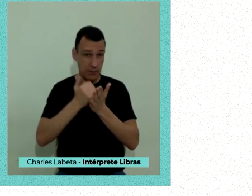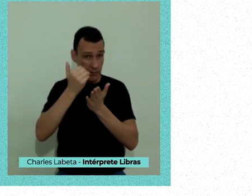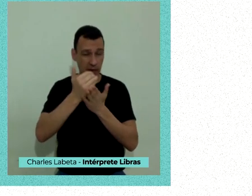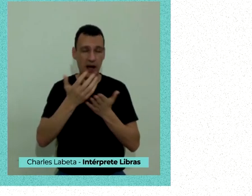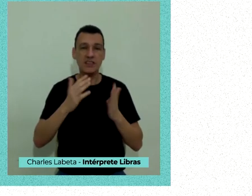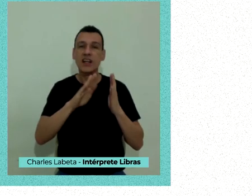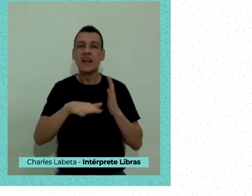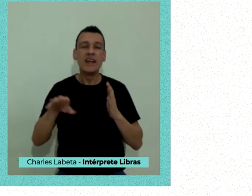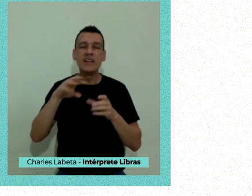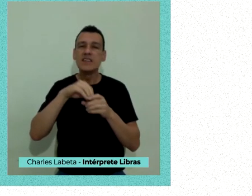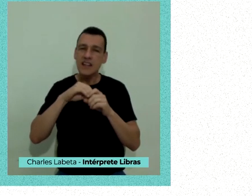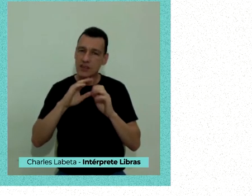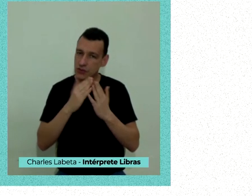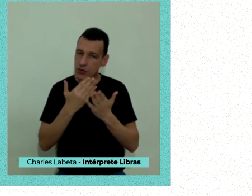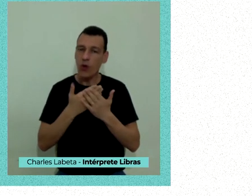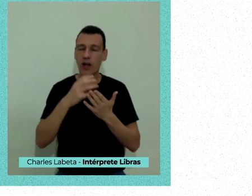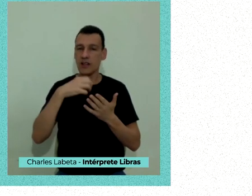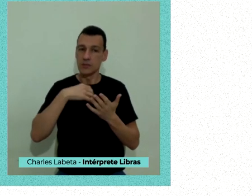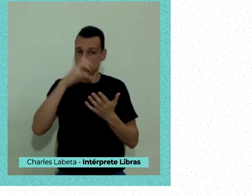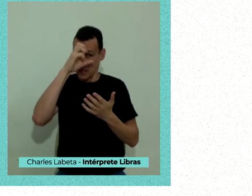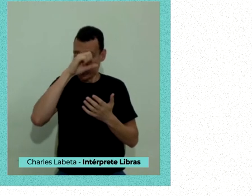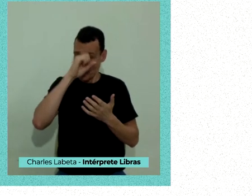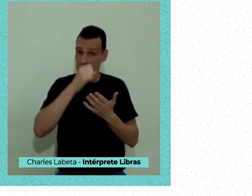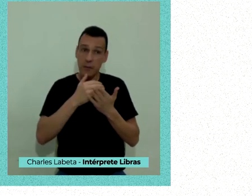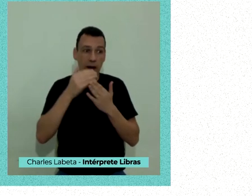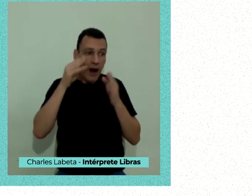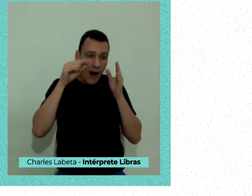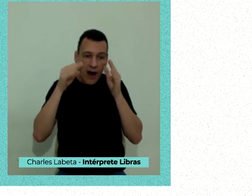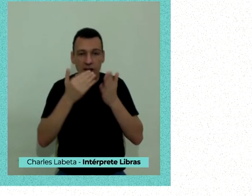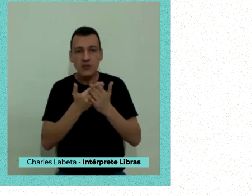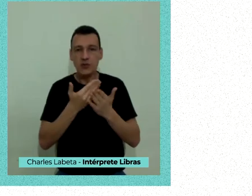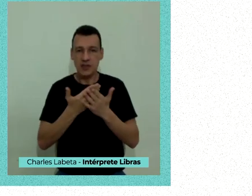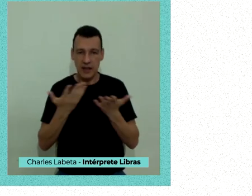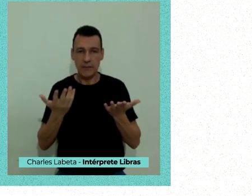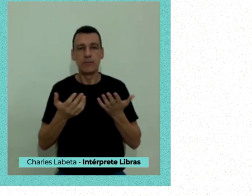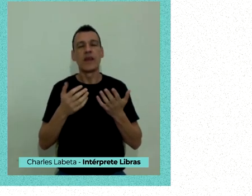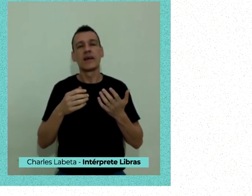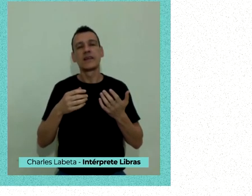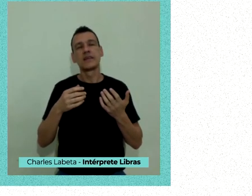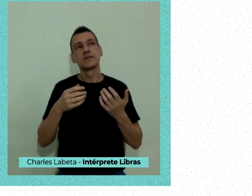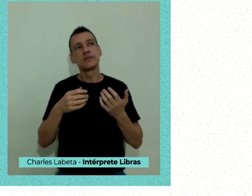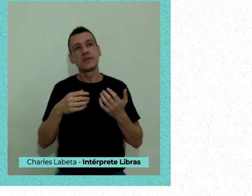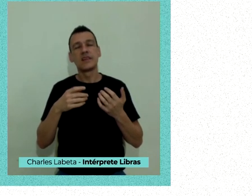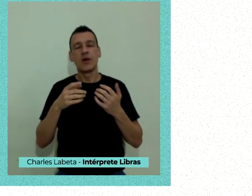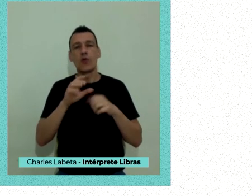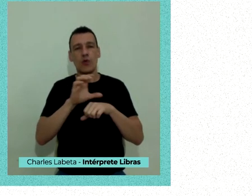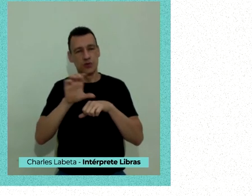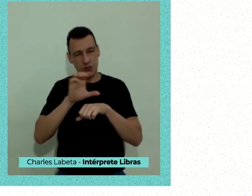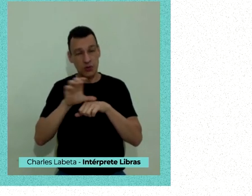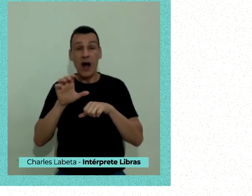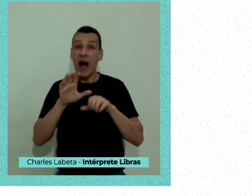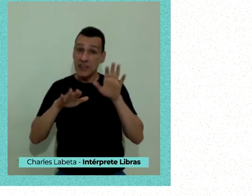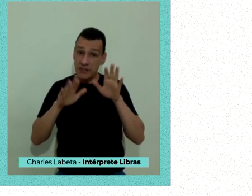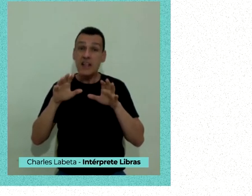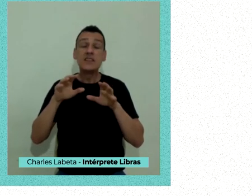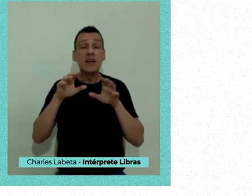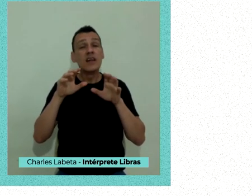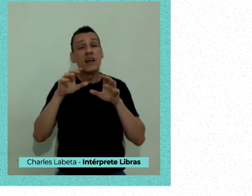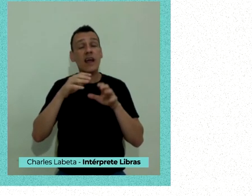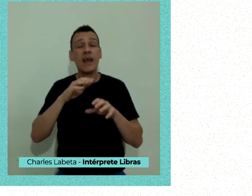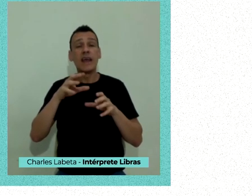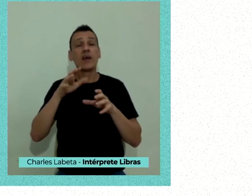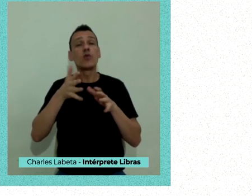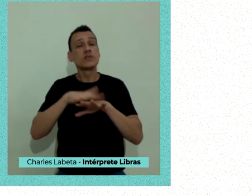Os cursos de formação de professores hoje, dentro da perspectiva até da inclusão, ainda são focados em modelos